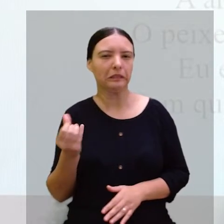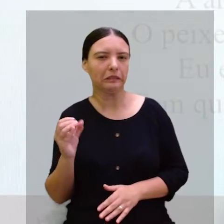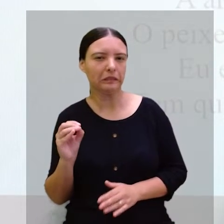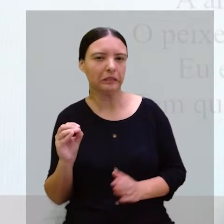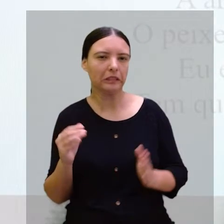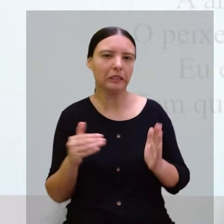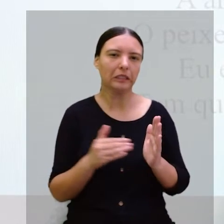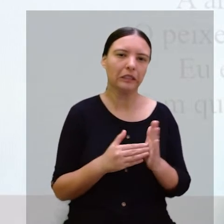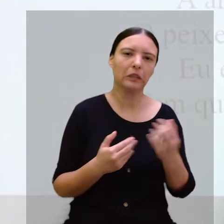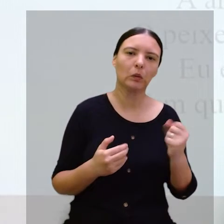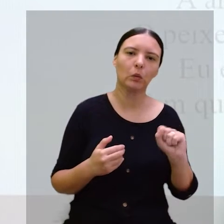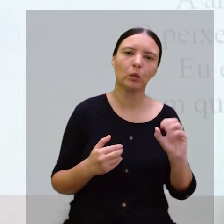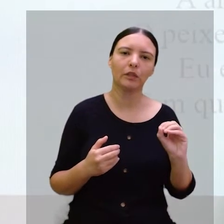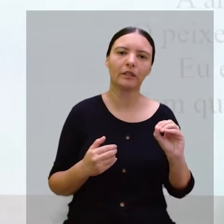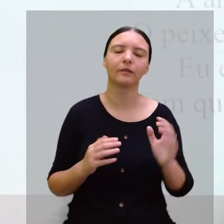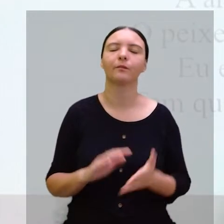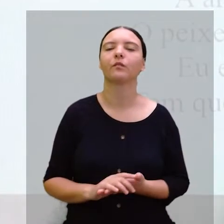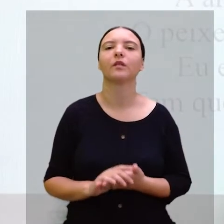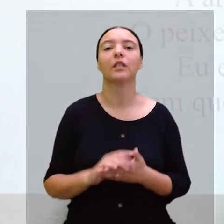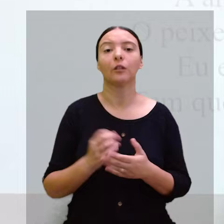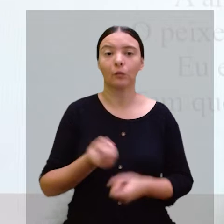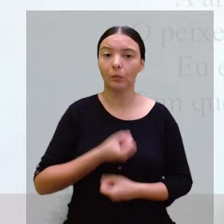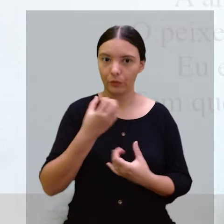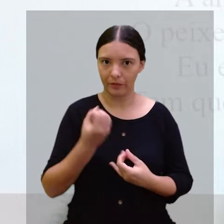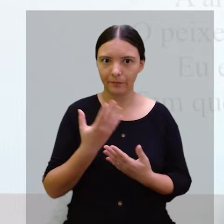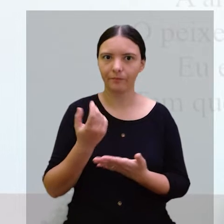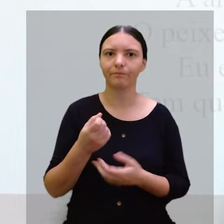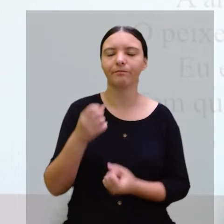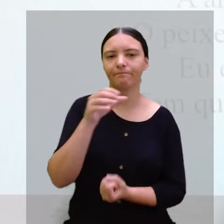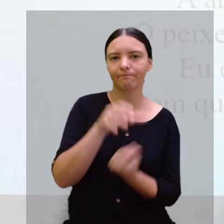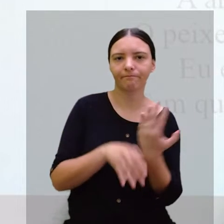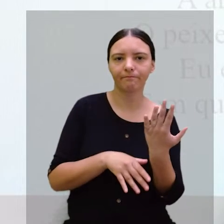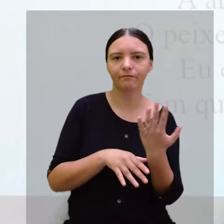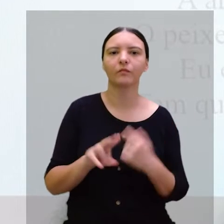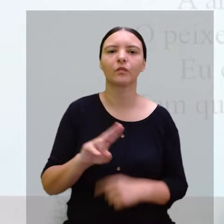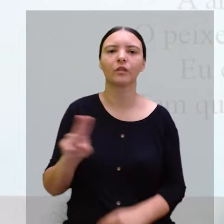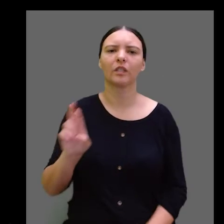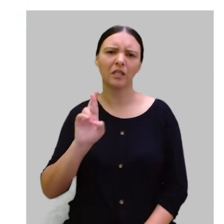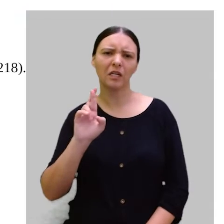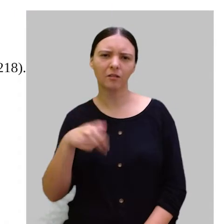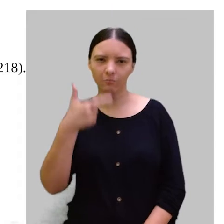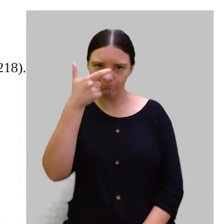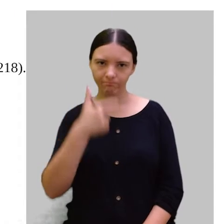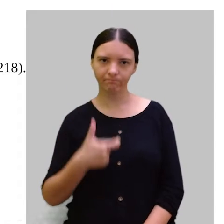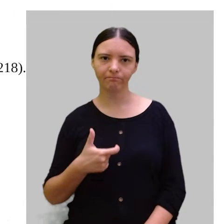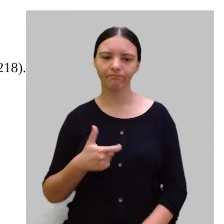os anos 80. E ele faz esse poema, tá? Que chama Razão de Ser.